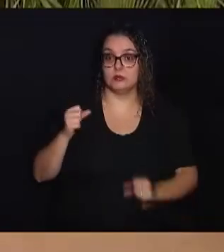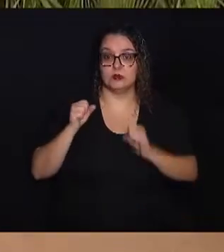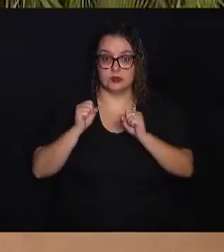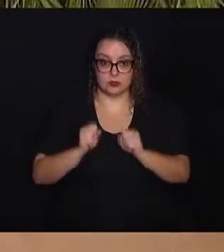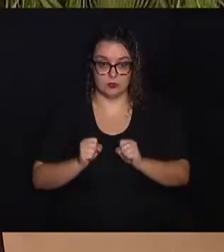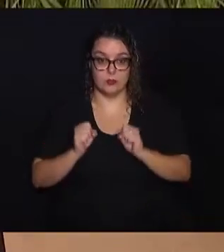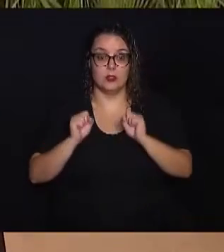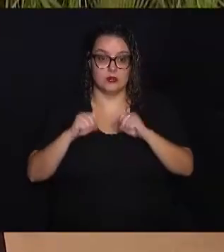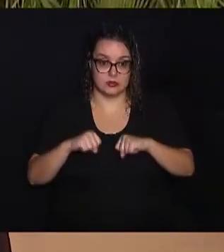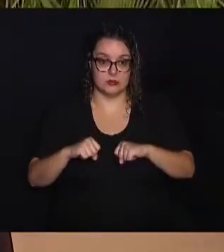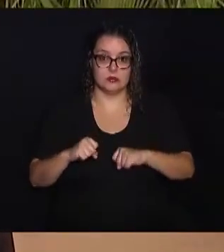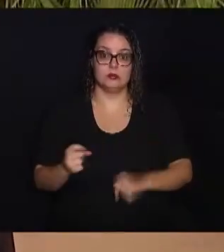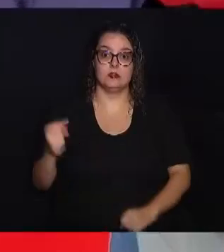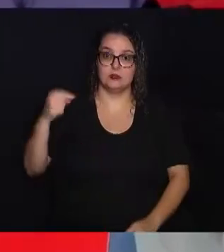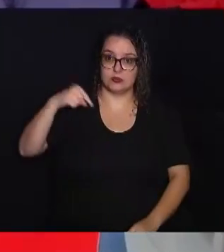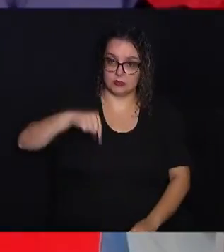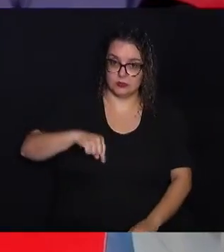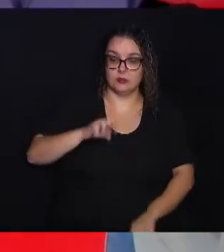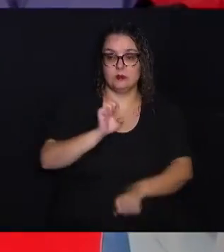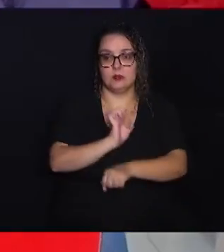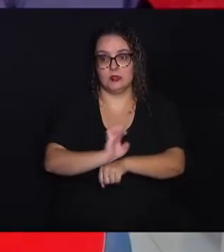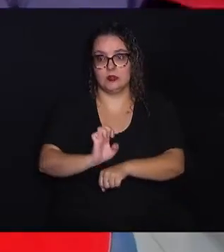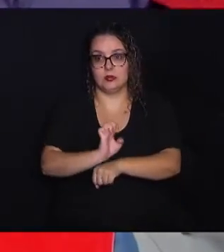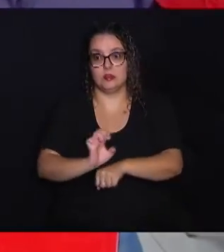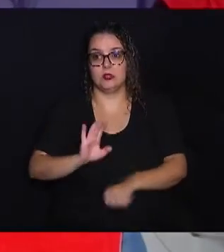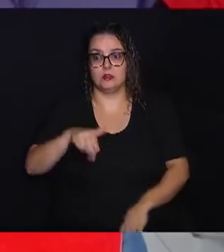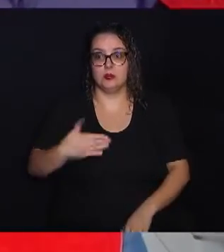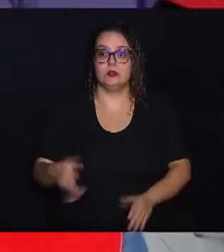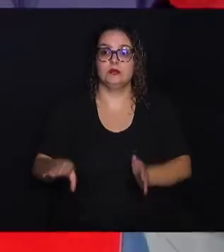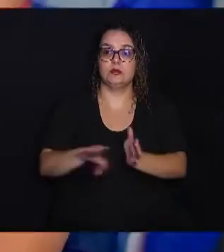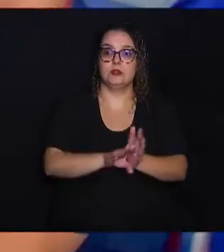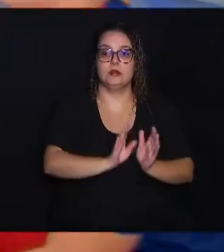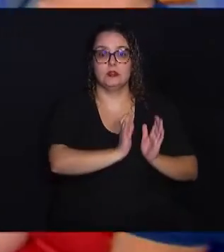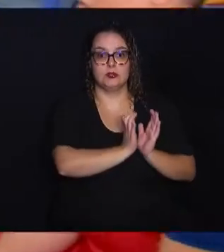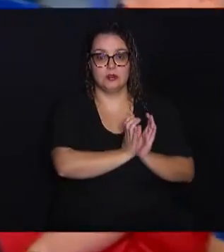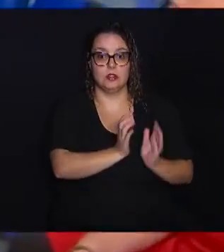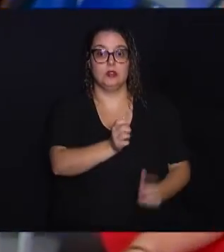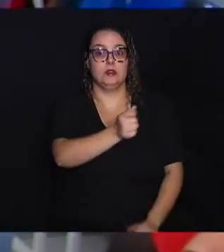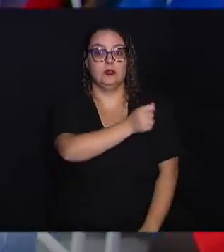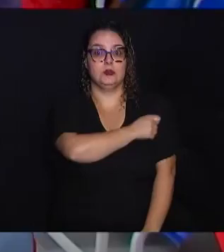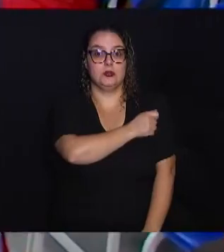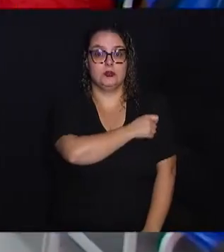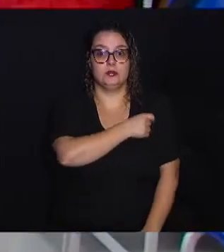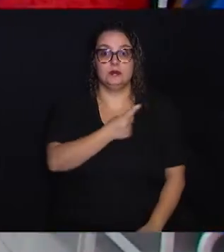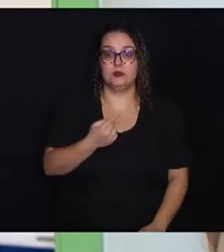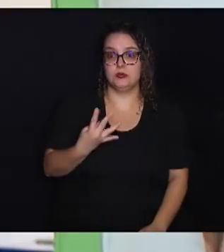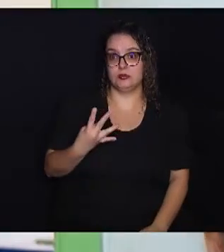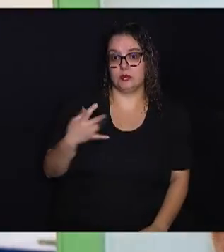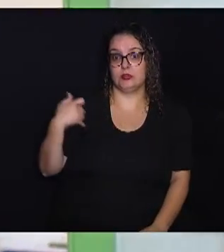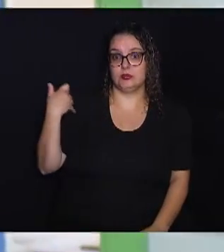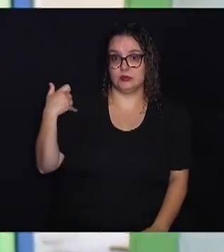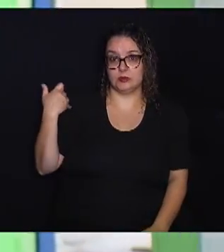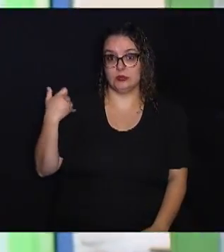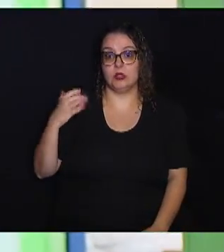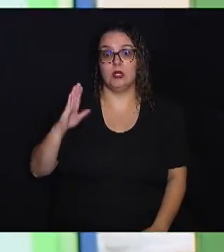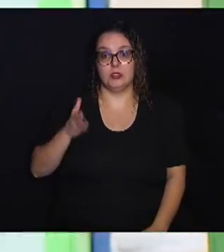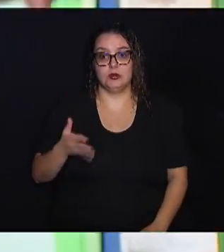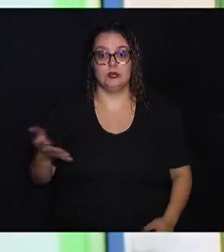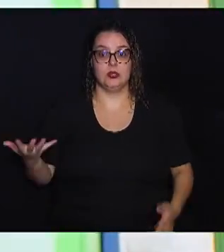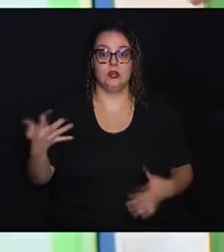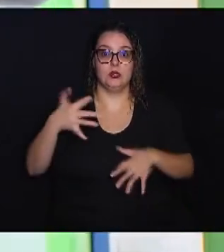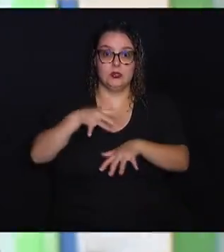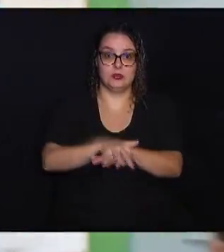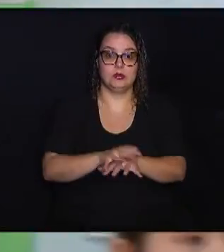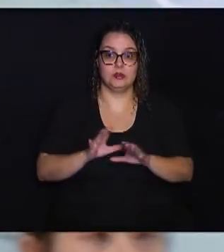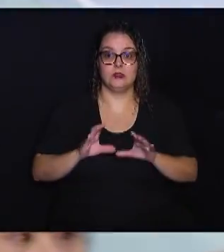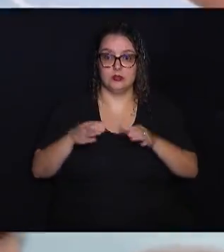pode sim vir para o estágio. Ao chegar na APAI, os alunos na faixa dos 14 anos já são inseridos no